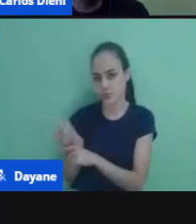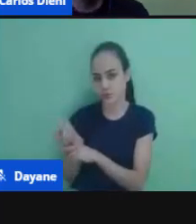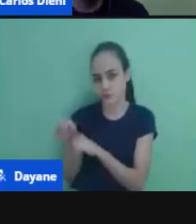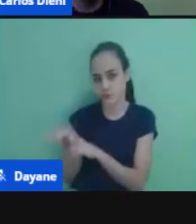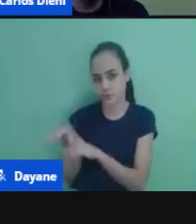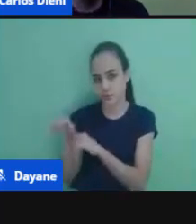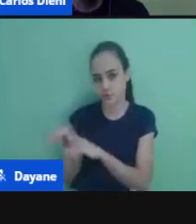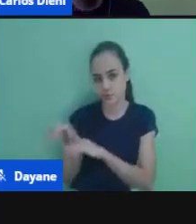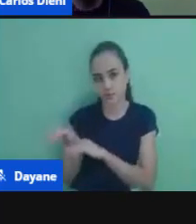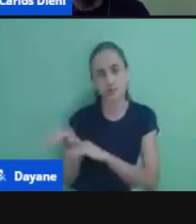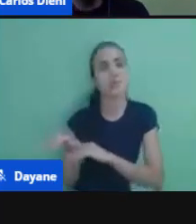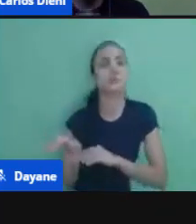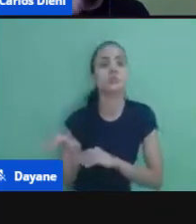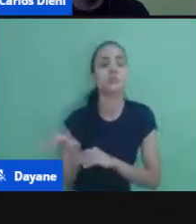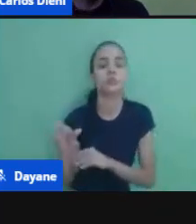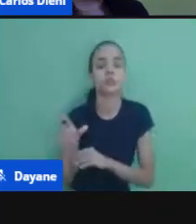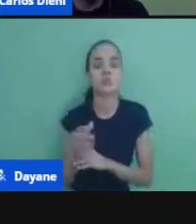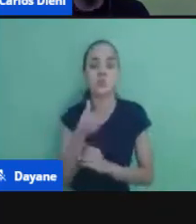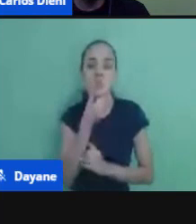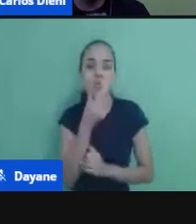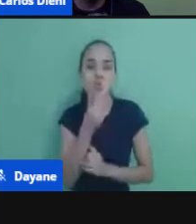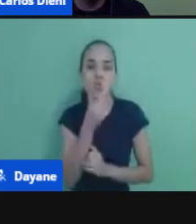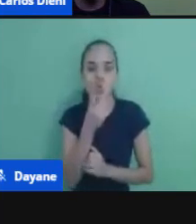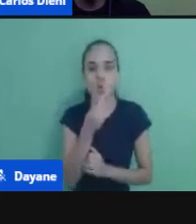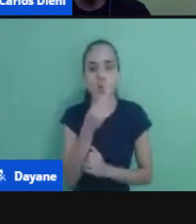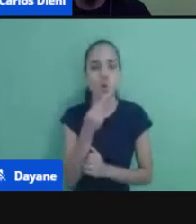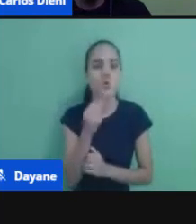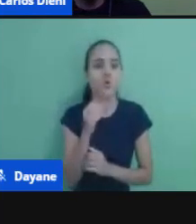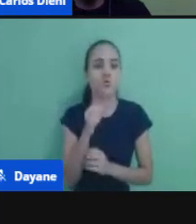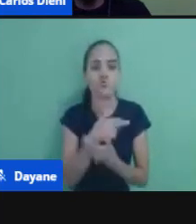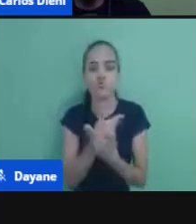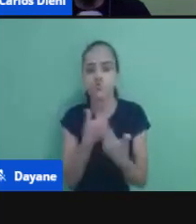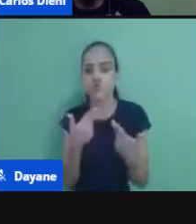os documentários dele, ele se impõe lá, questiona,